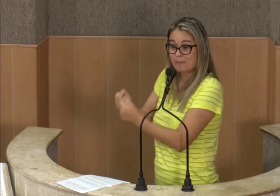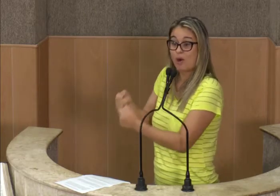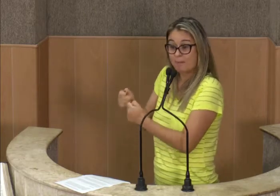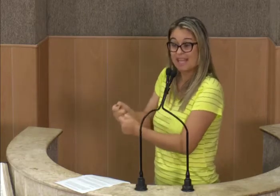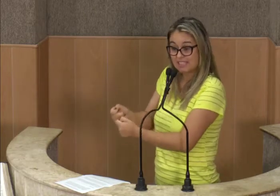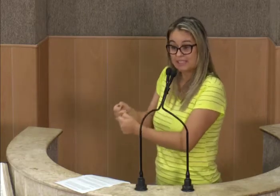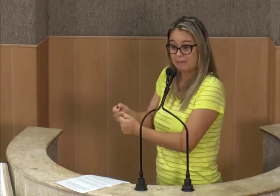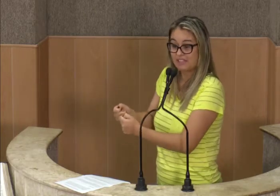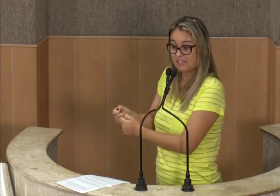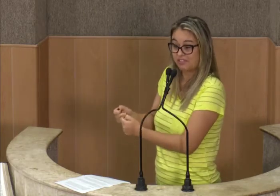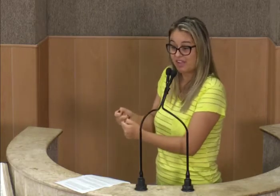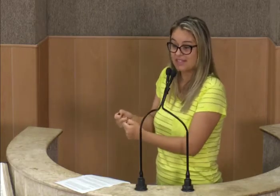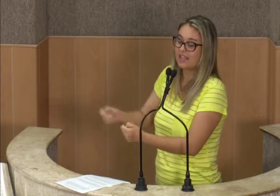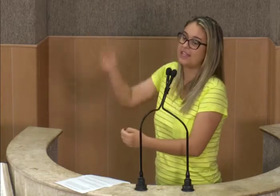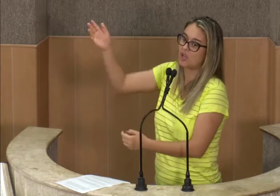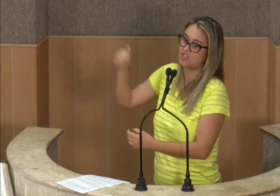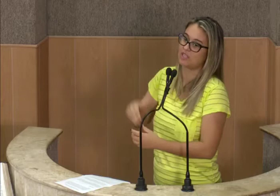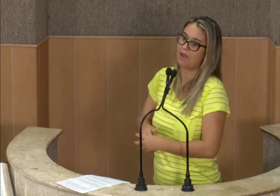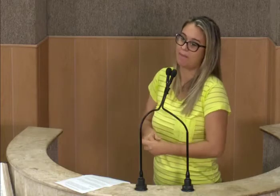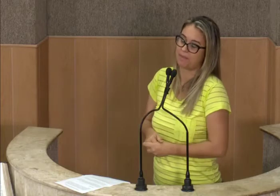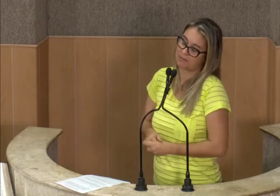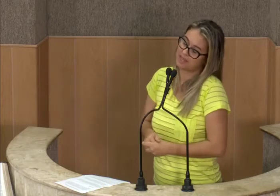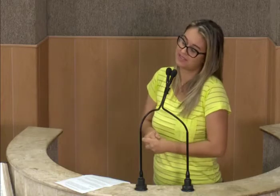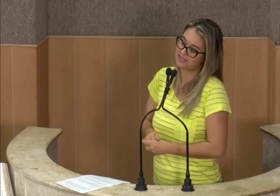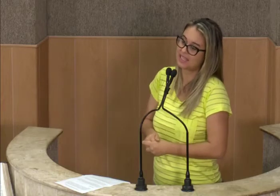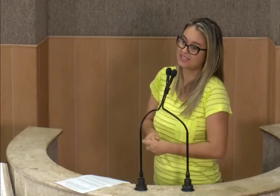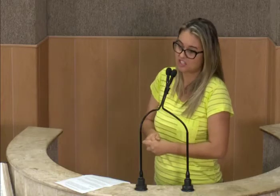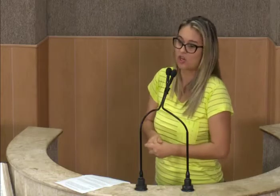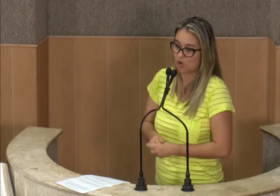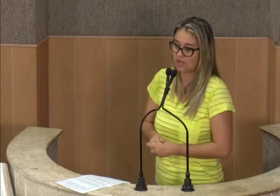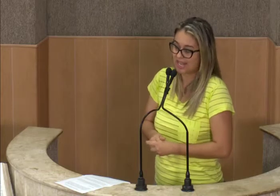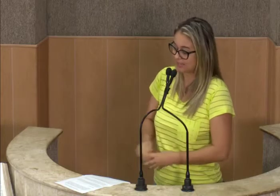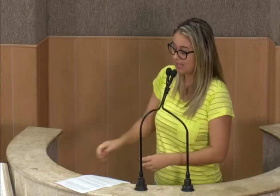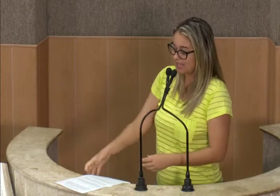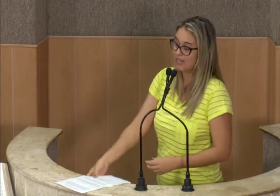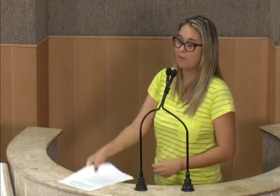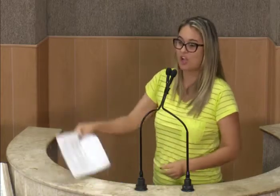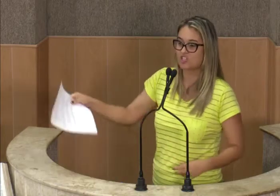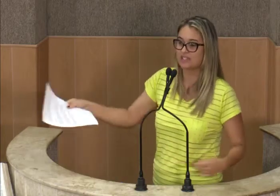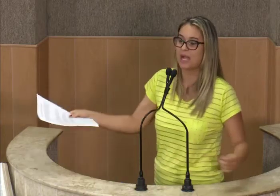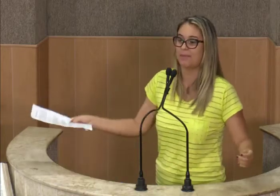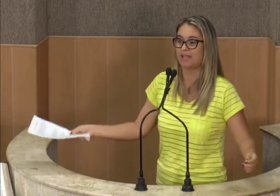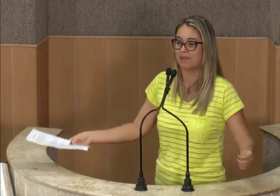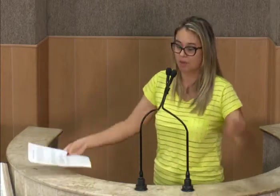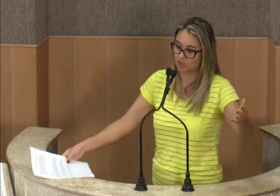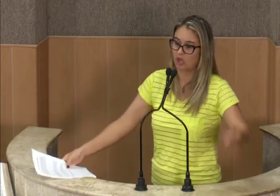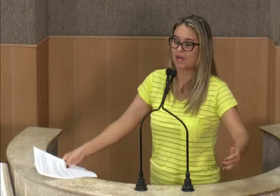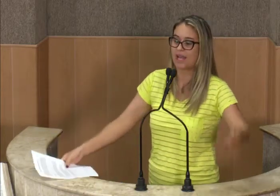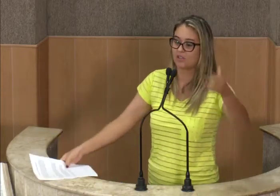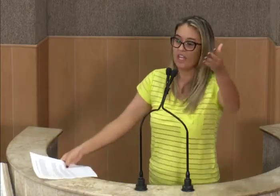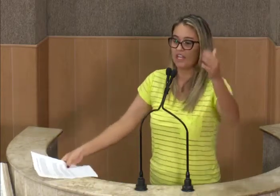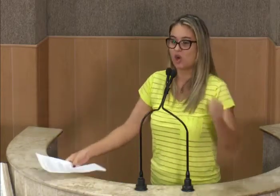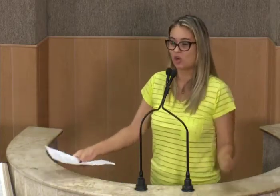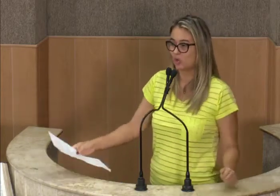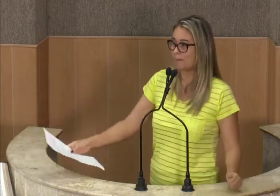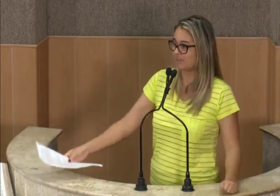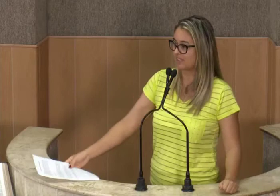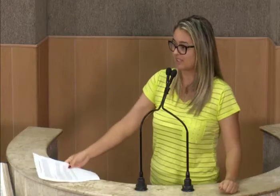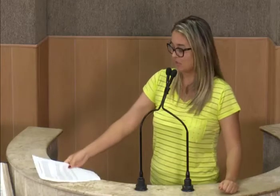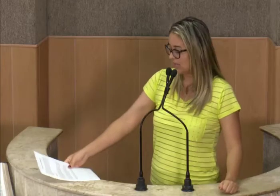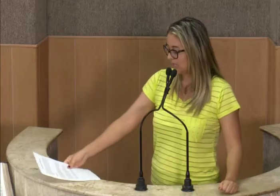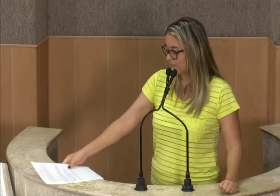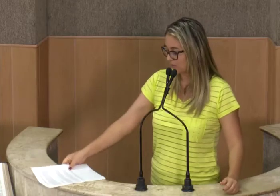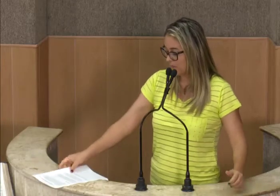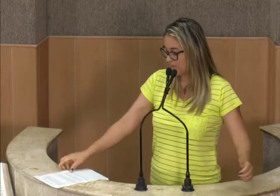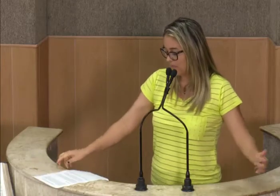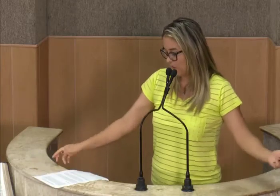com essa promessa também sendo feita, então a gente vai precisar que seja concreta. E o projeto está protocolado e eu conto com a